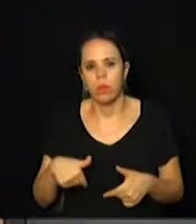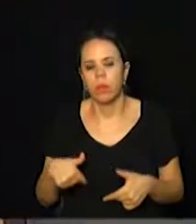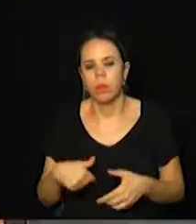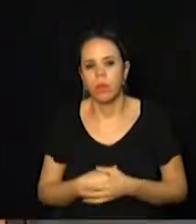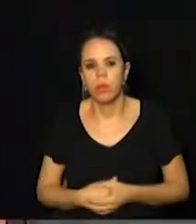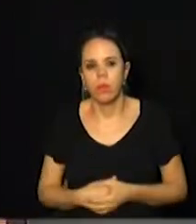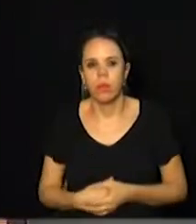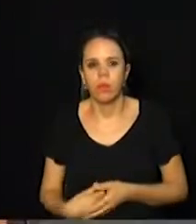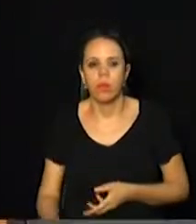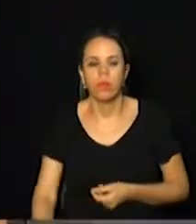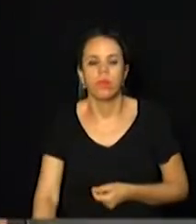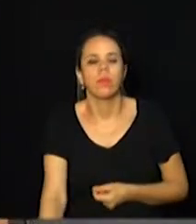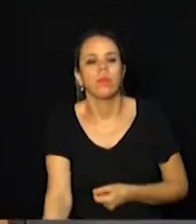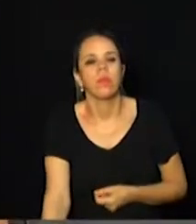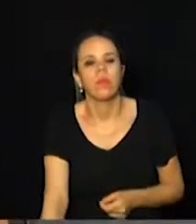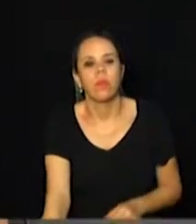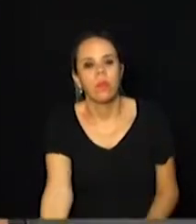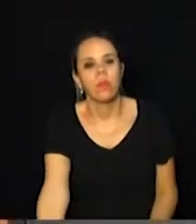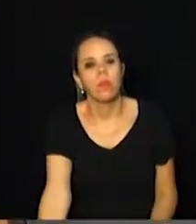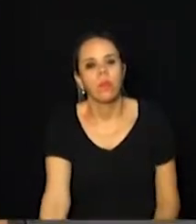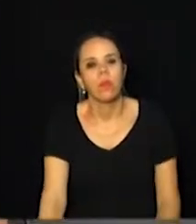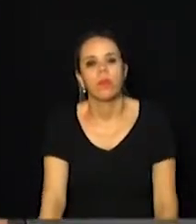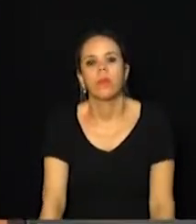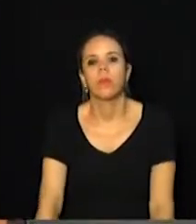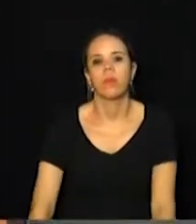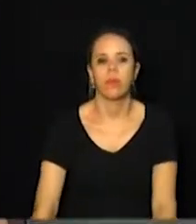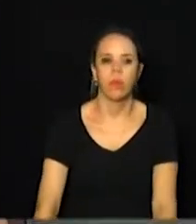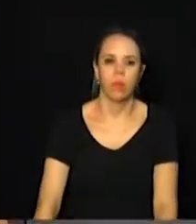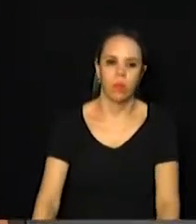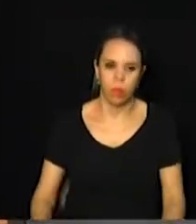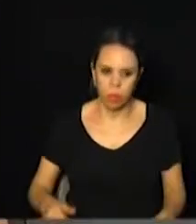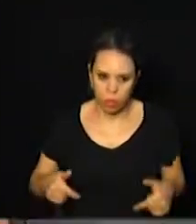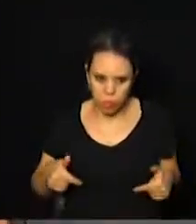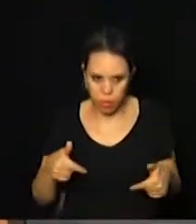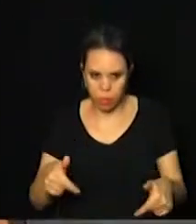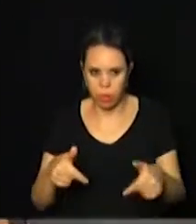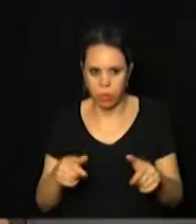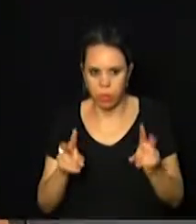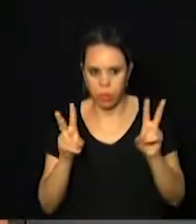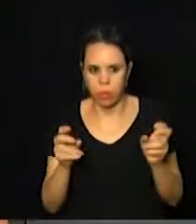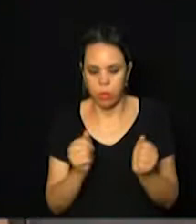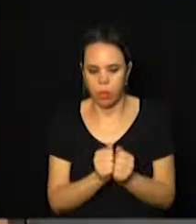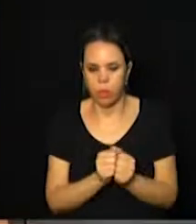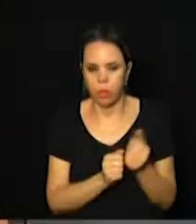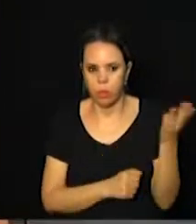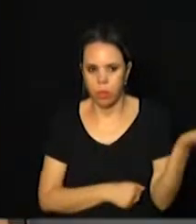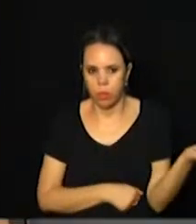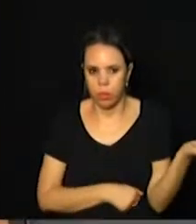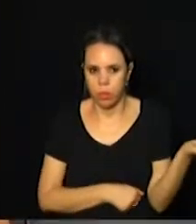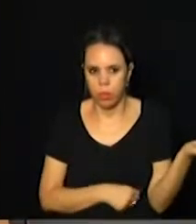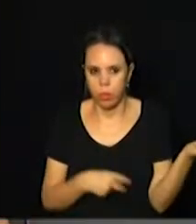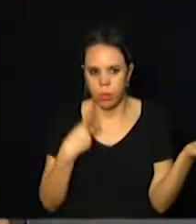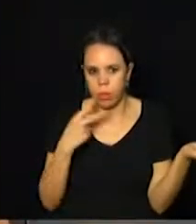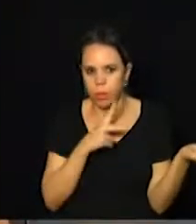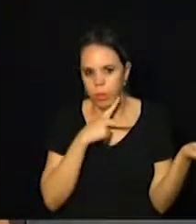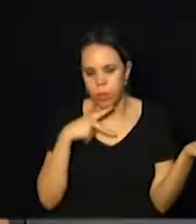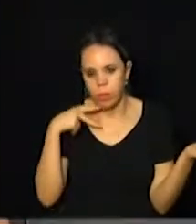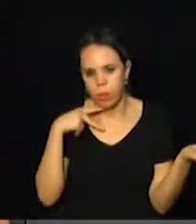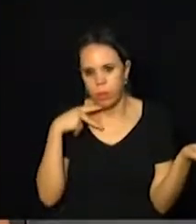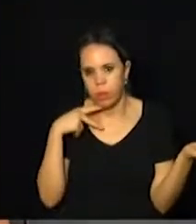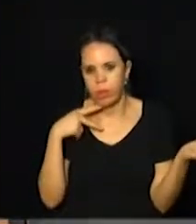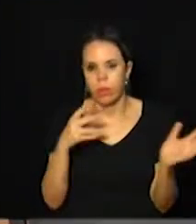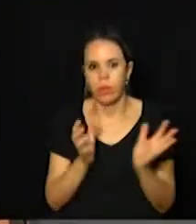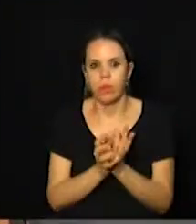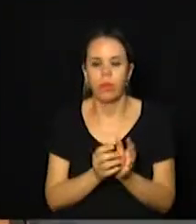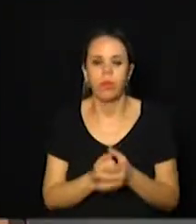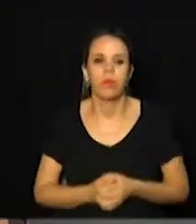casa né e na atuação aí nesse tema junto com o vereador feminina aqui nessa